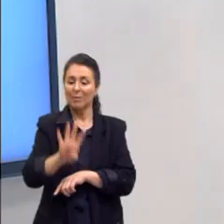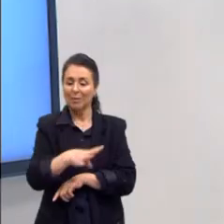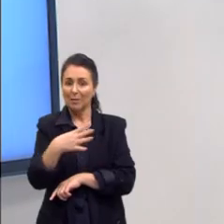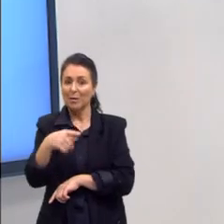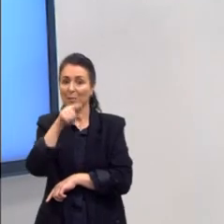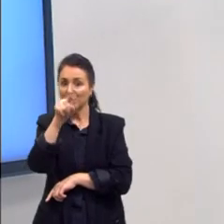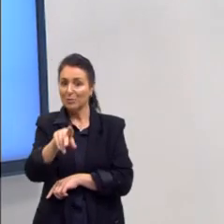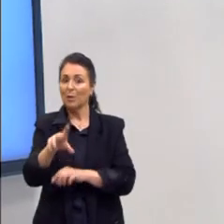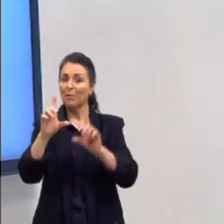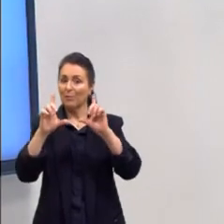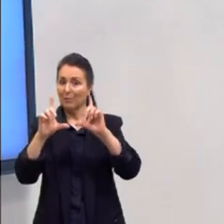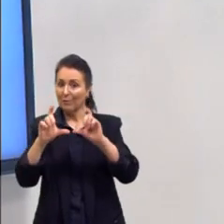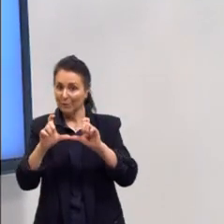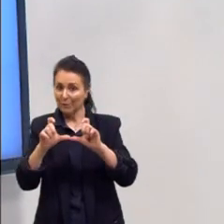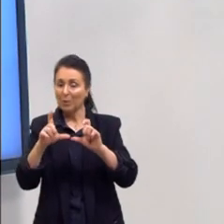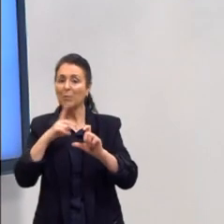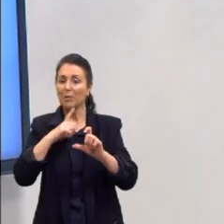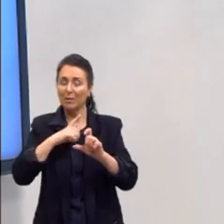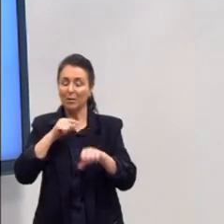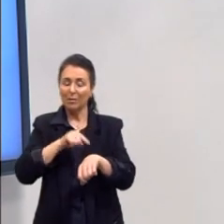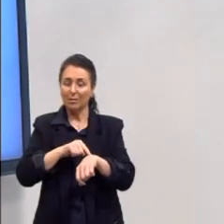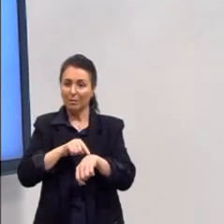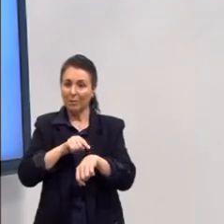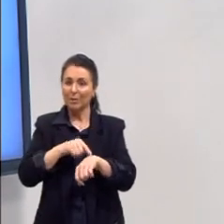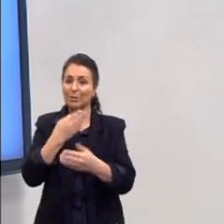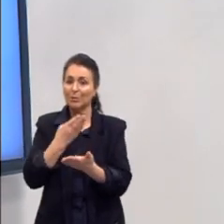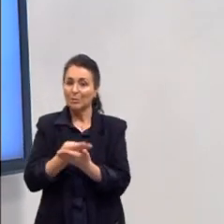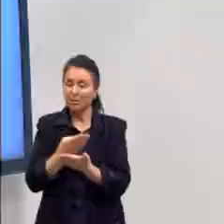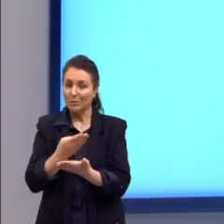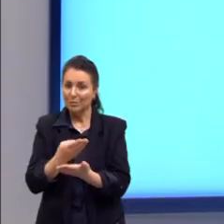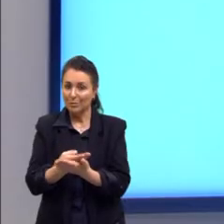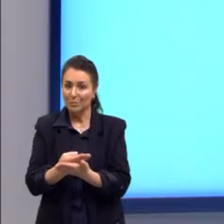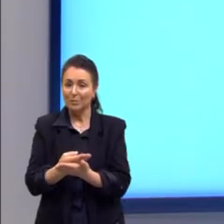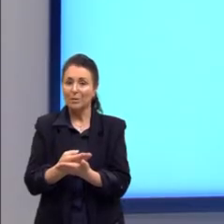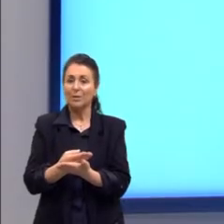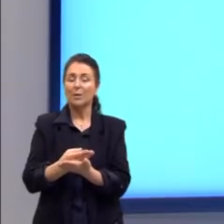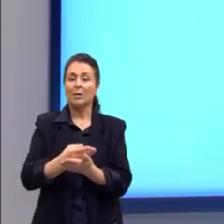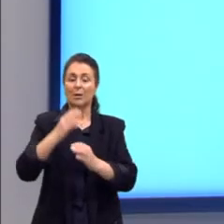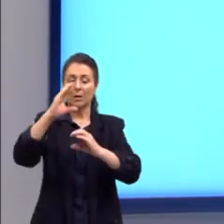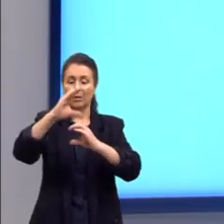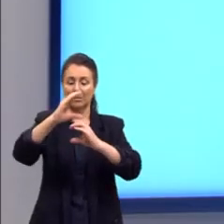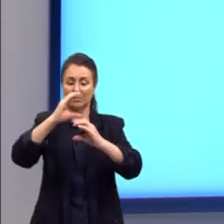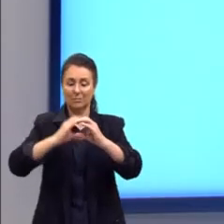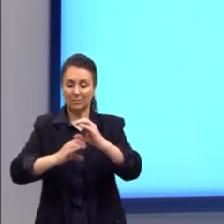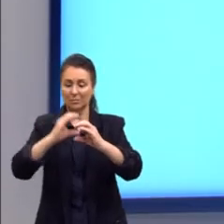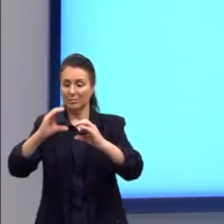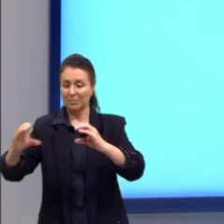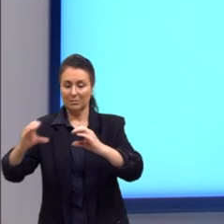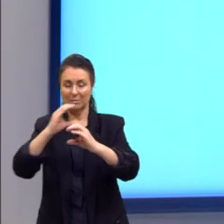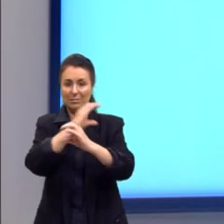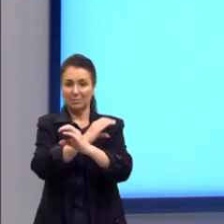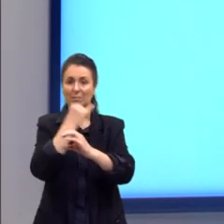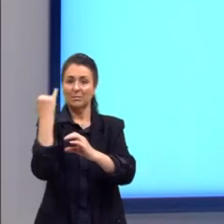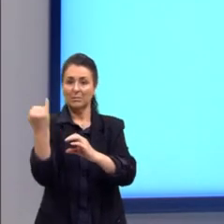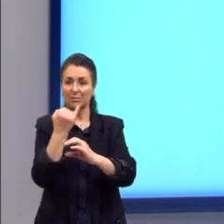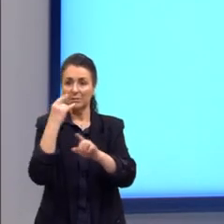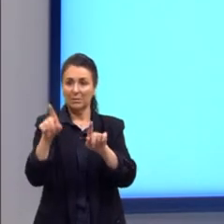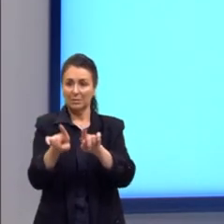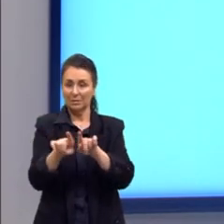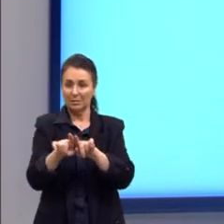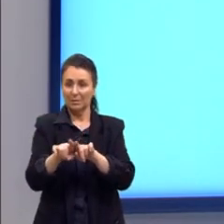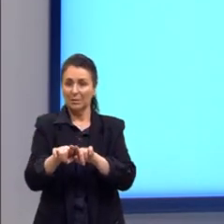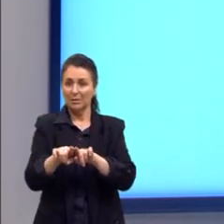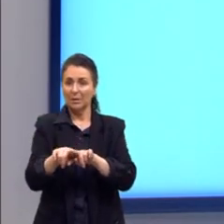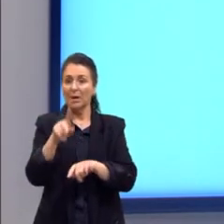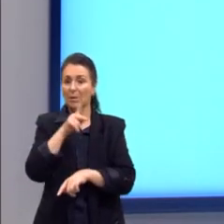conseguirem enfrentar e copiar para ter tudo em mãos as ramificações também importante sempre trazer e eu tinha